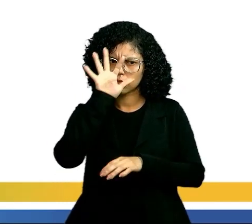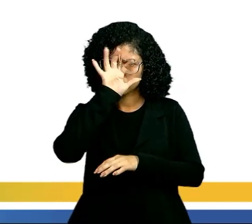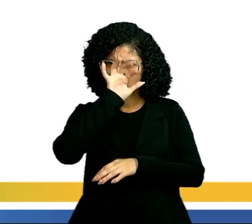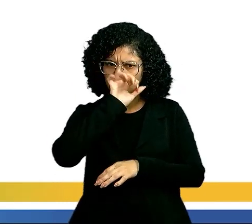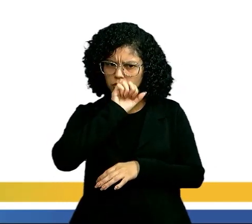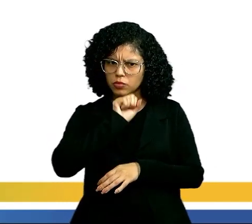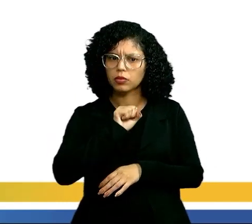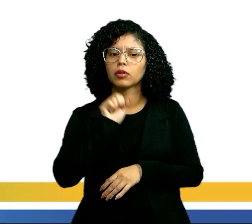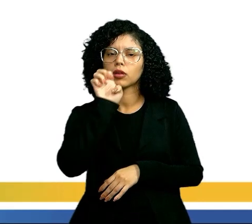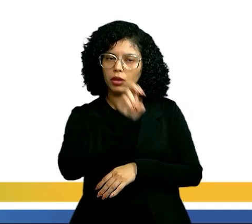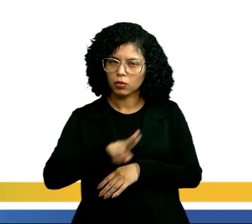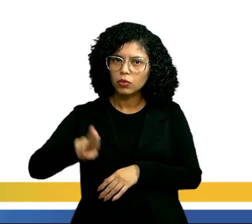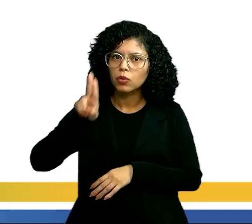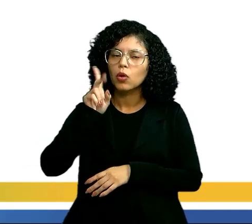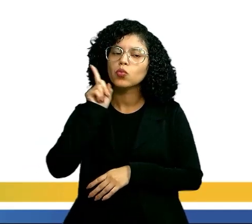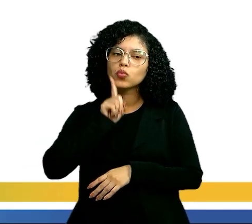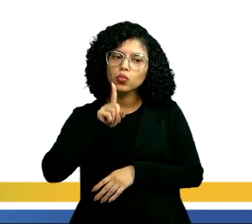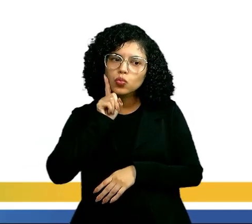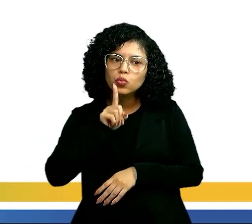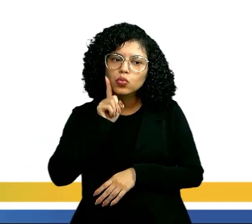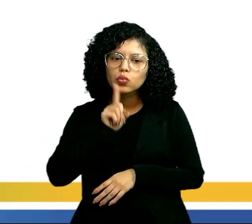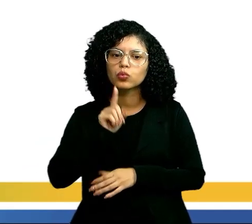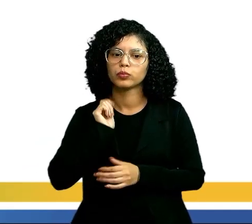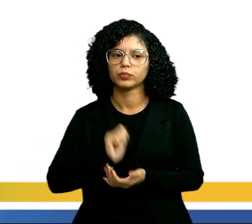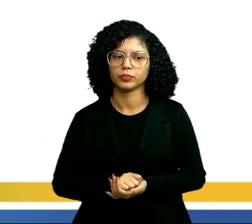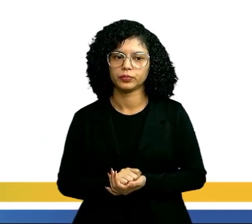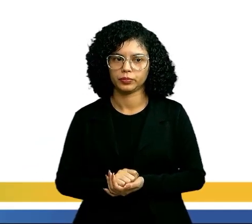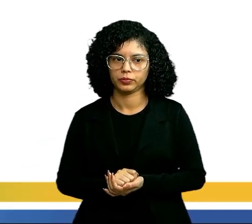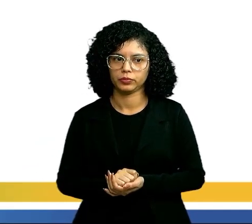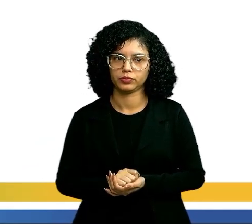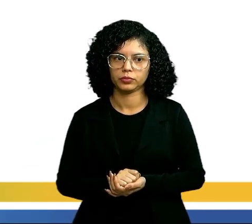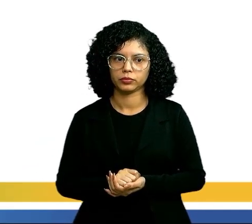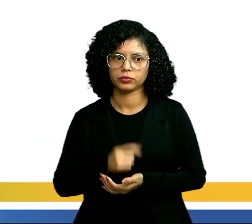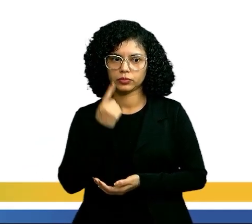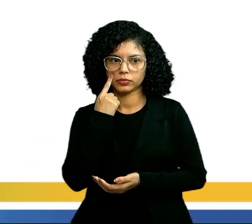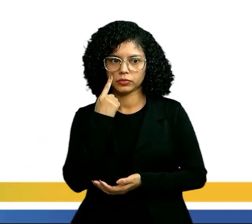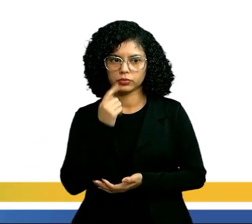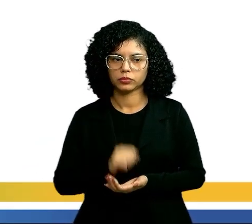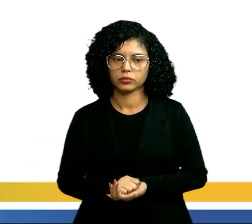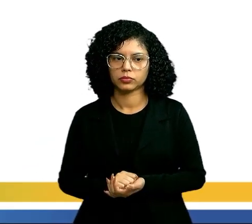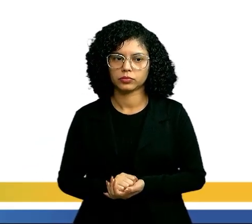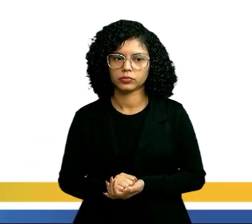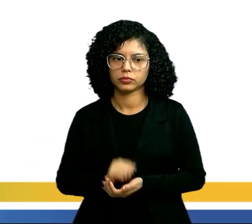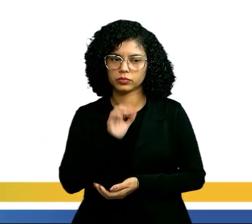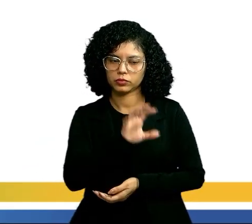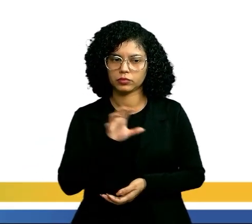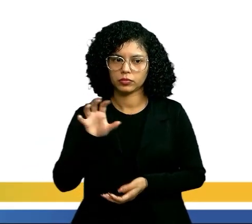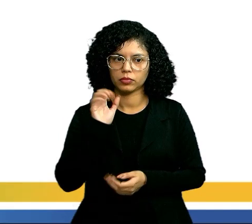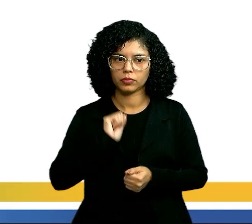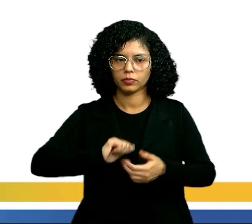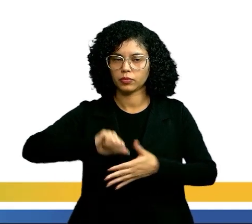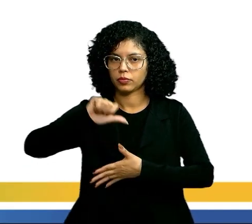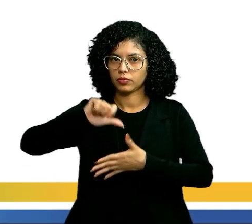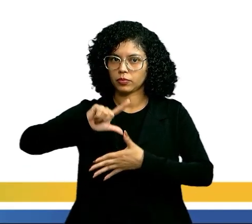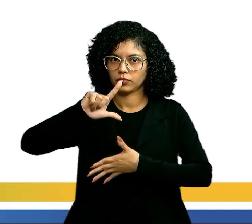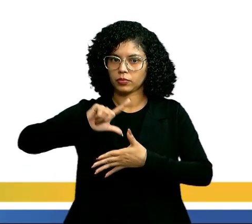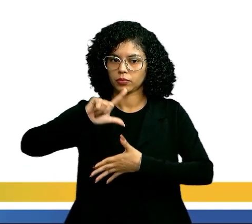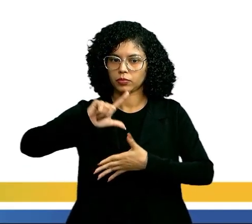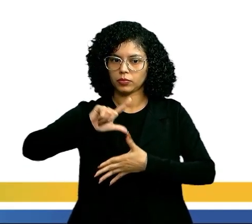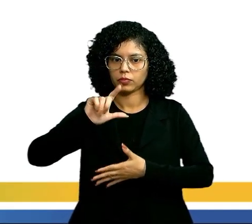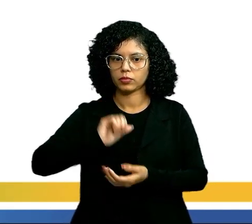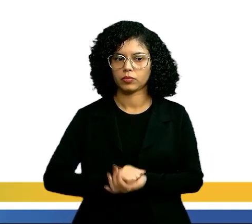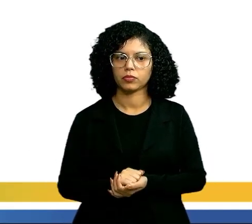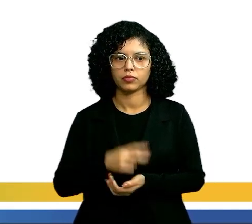na Europa, Estados Unidos, né? Olha ali o nosso mapa da América Latina, ali, América do